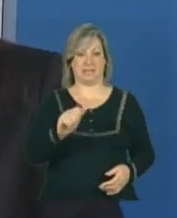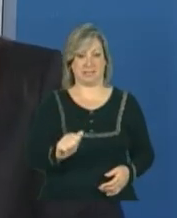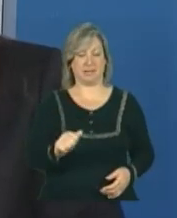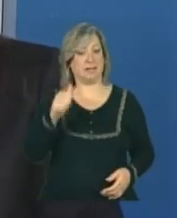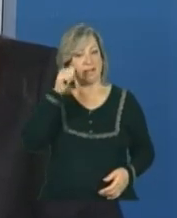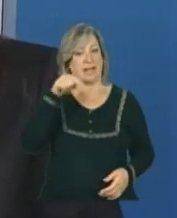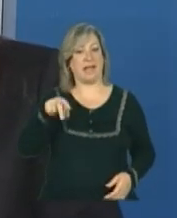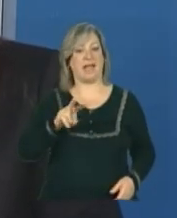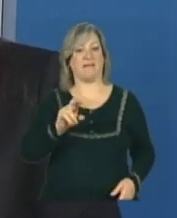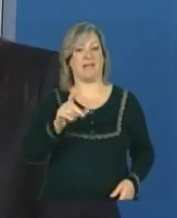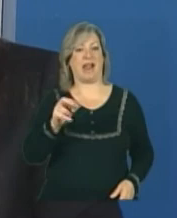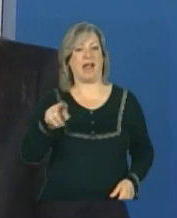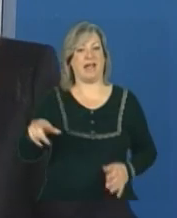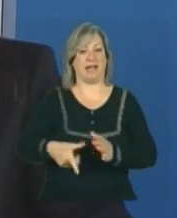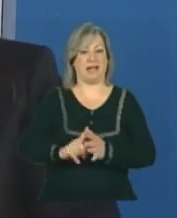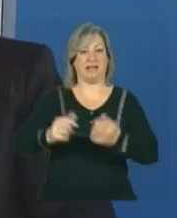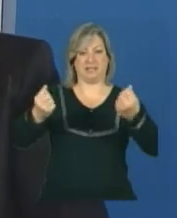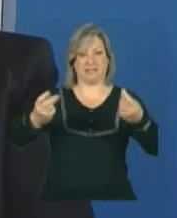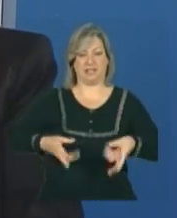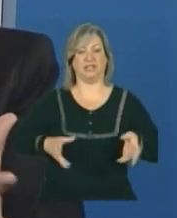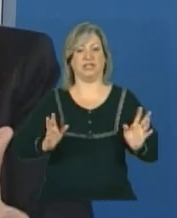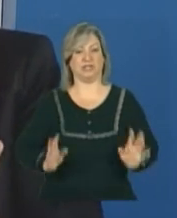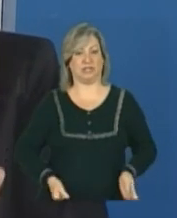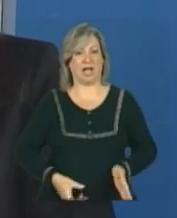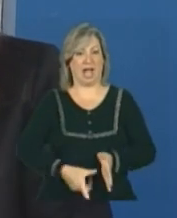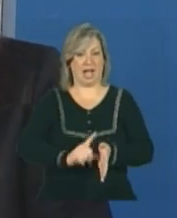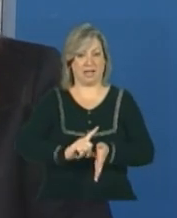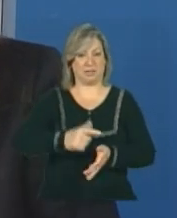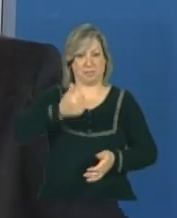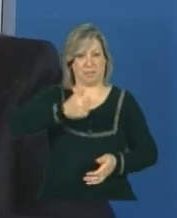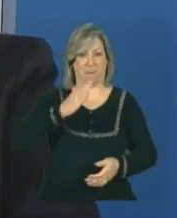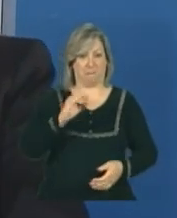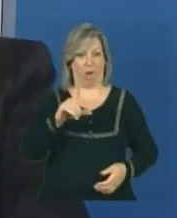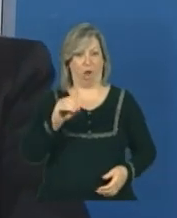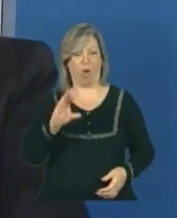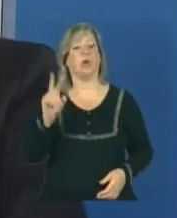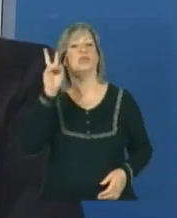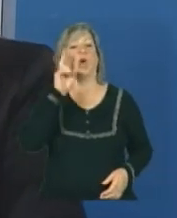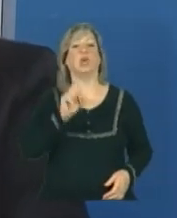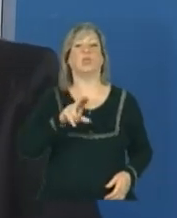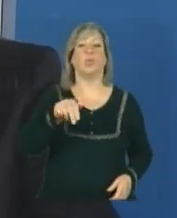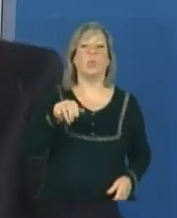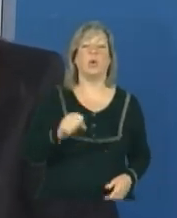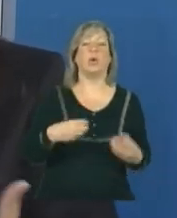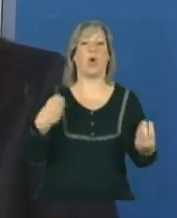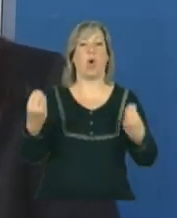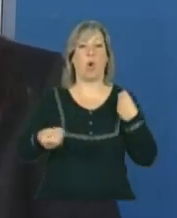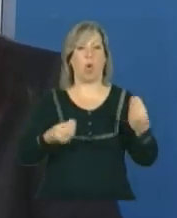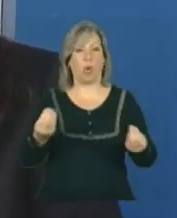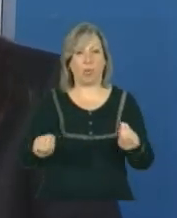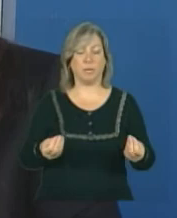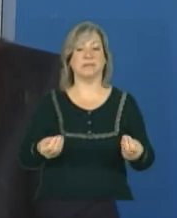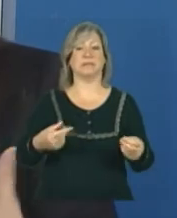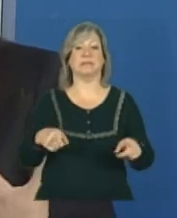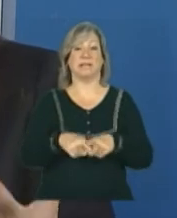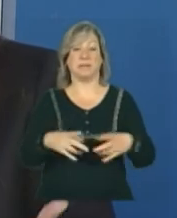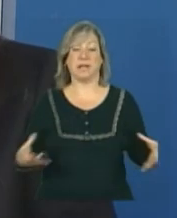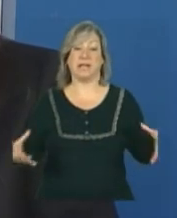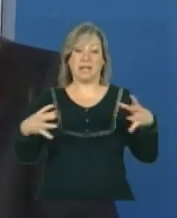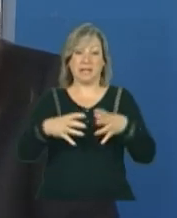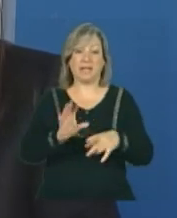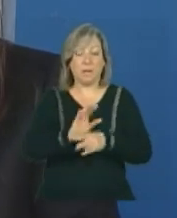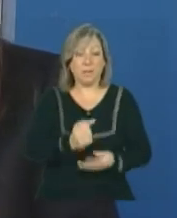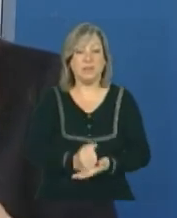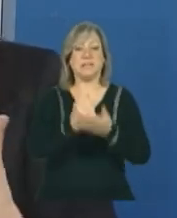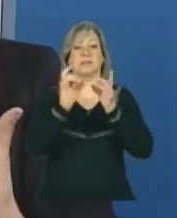abertura, enfim, dos desafios do SUAS na relação com o Brasil Sem Miséria, e aí entram os serviços da proteção